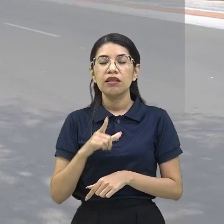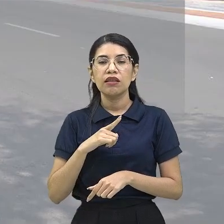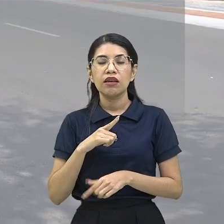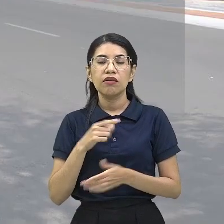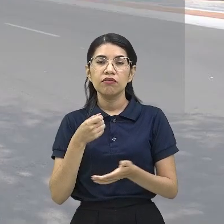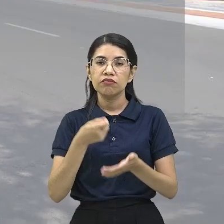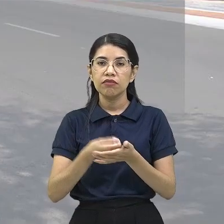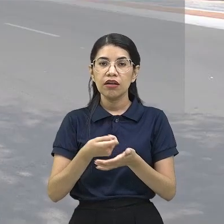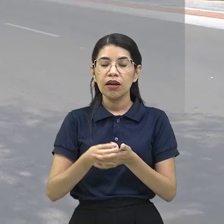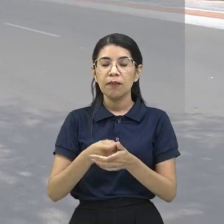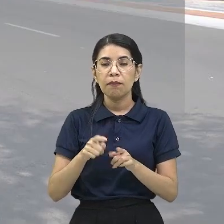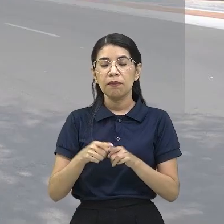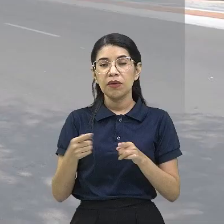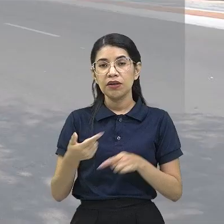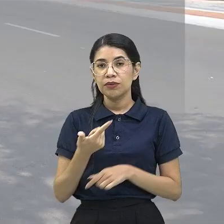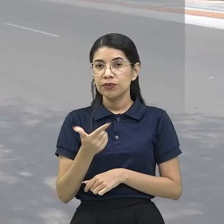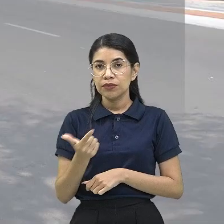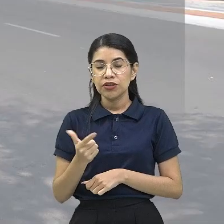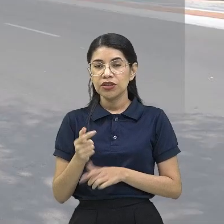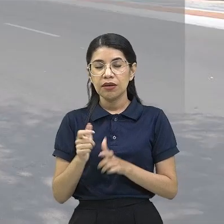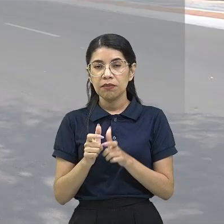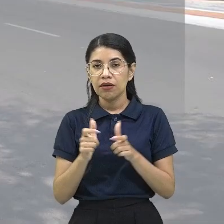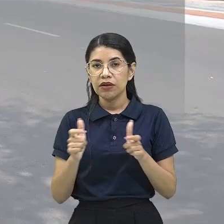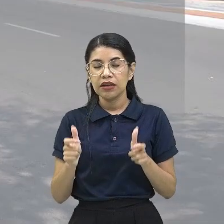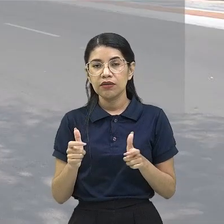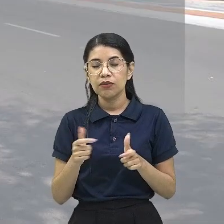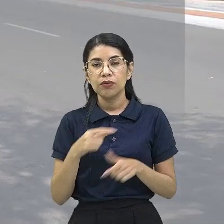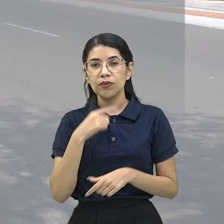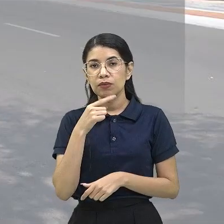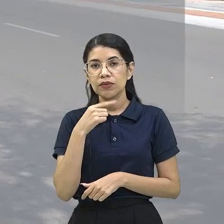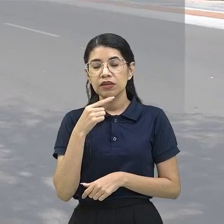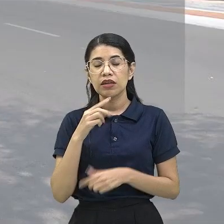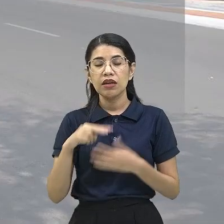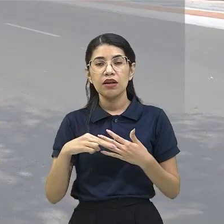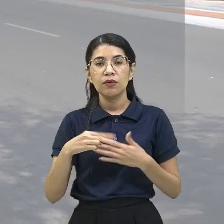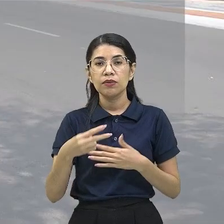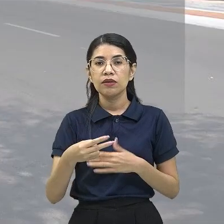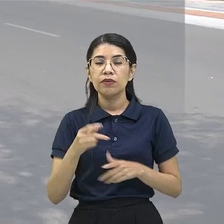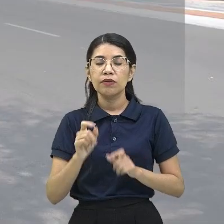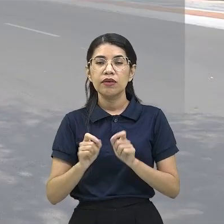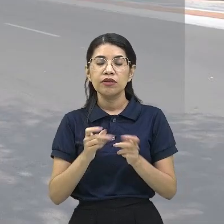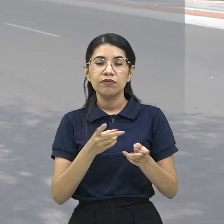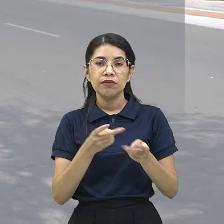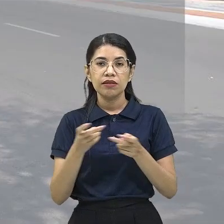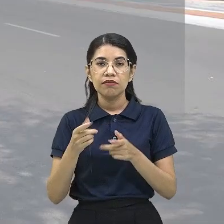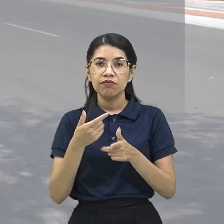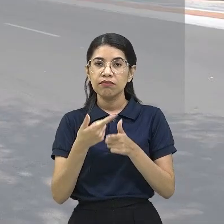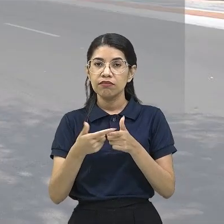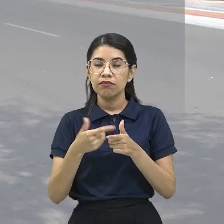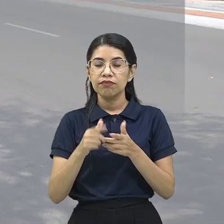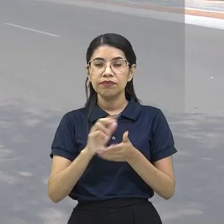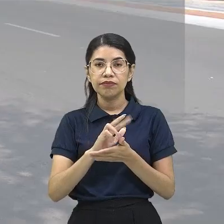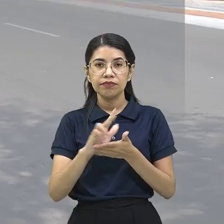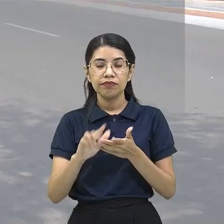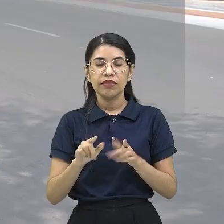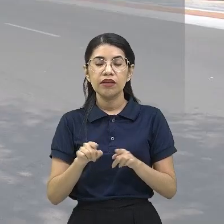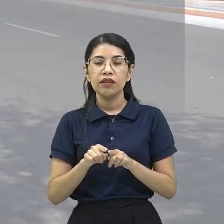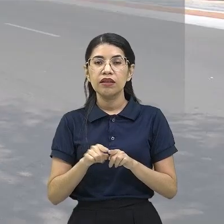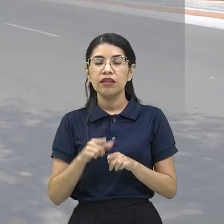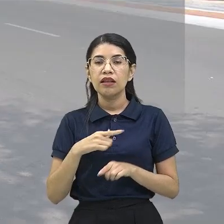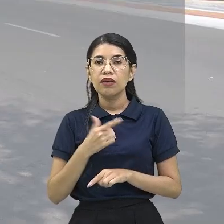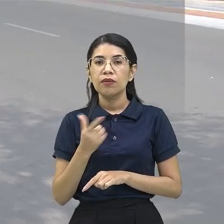não estava sendo ofertado para todos, né? E, consequentemente, a gente vai observar diversos problemas. E aí nós temos